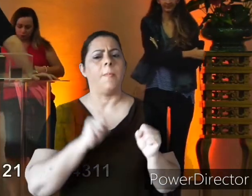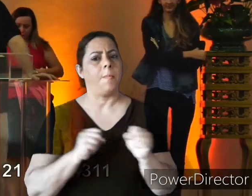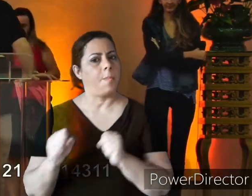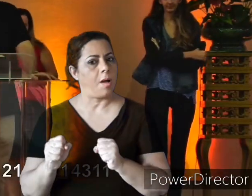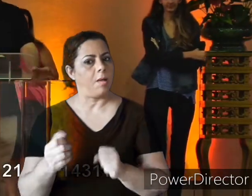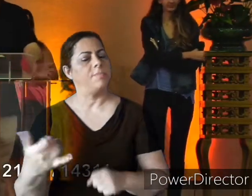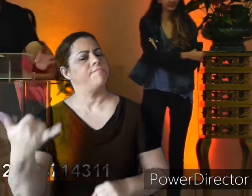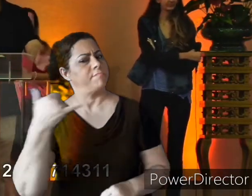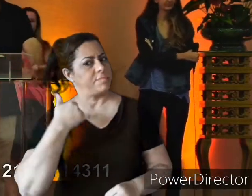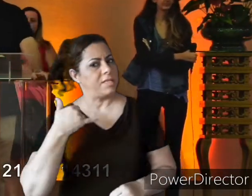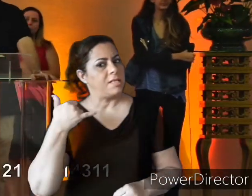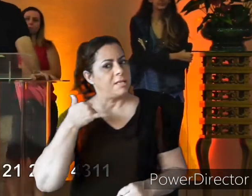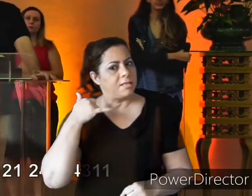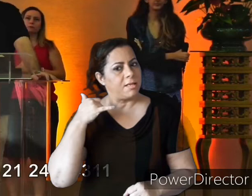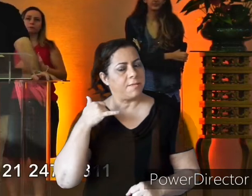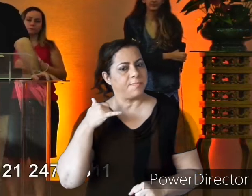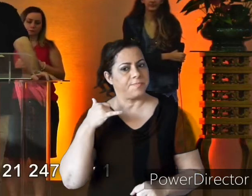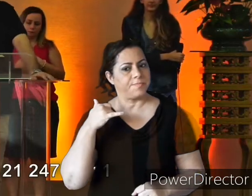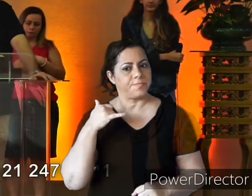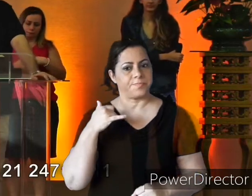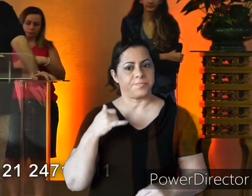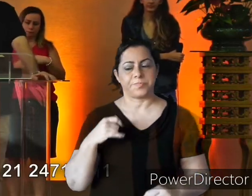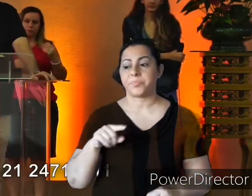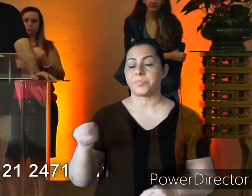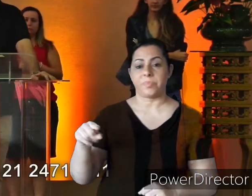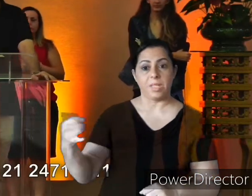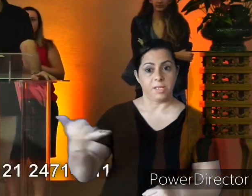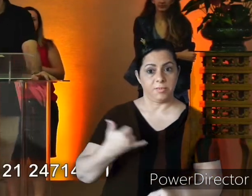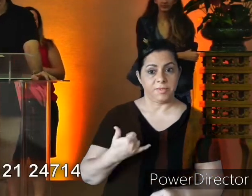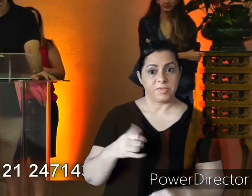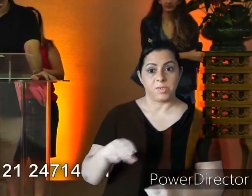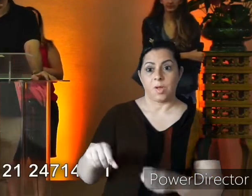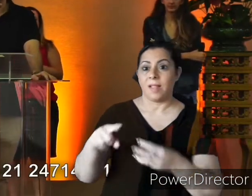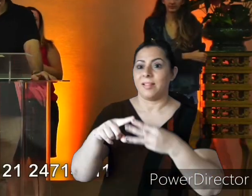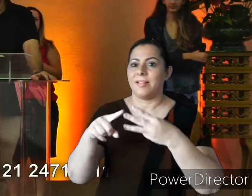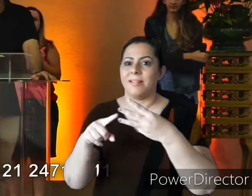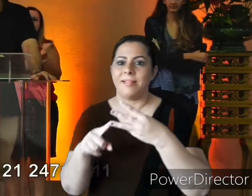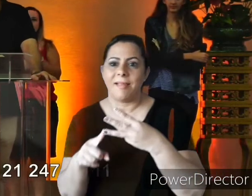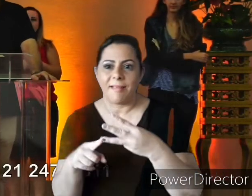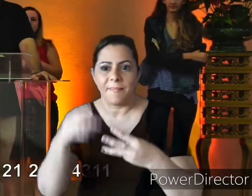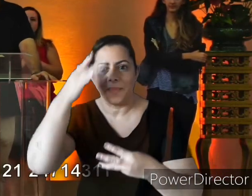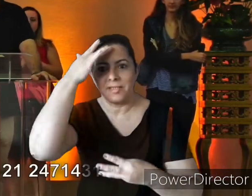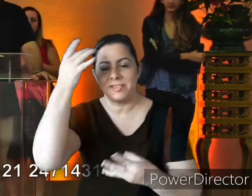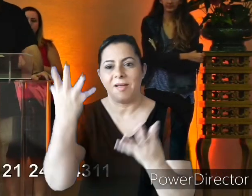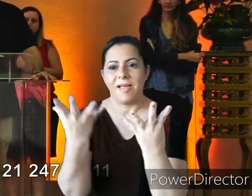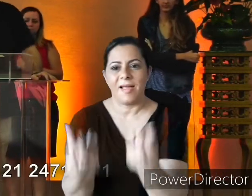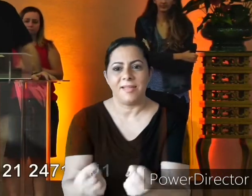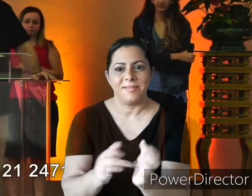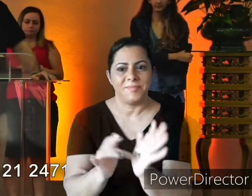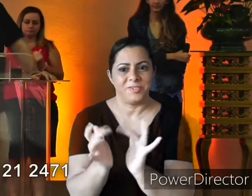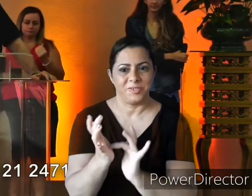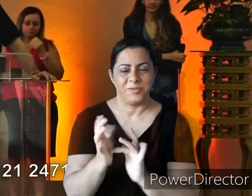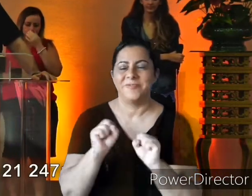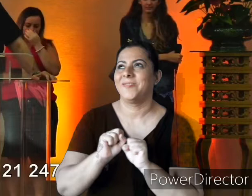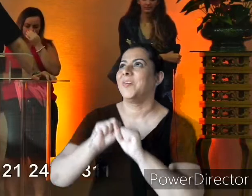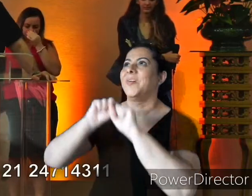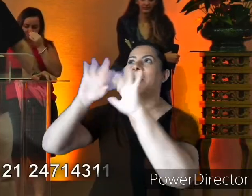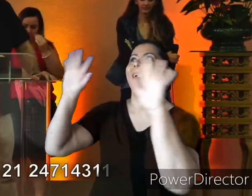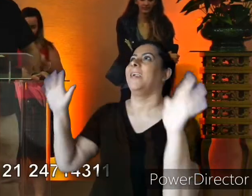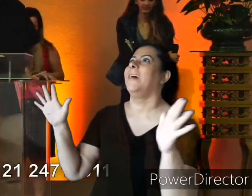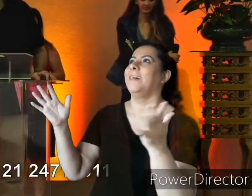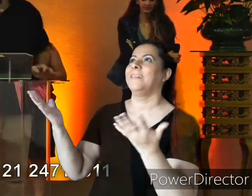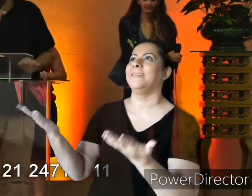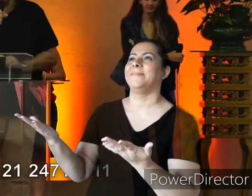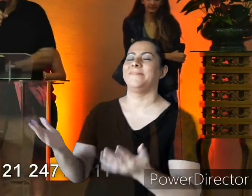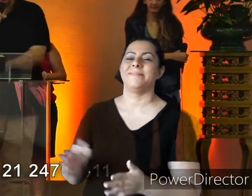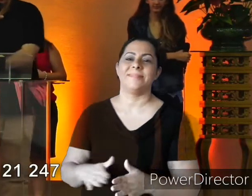ouvindo, você pode orar aqui conosco, depois você pode ligar para o número que está aí do vídeo e